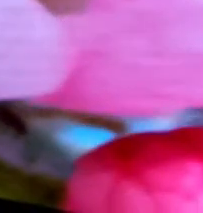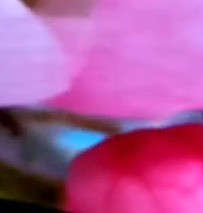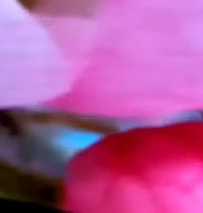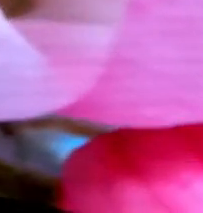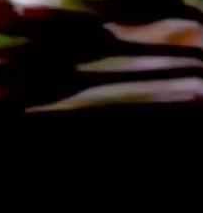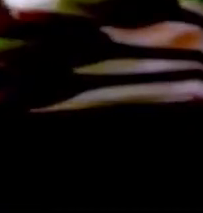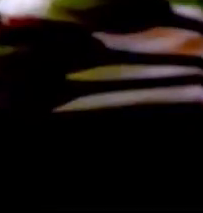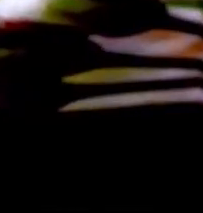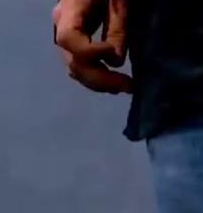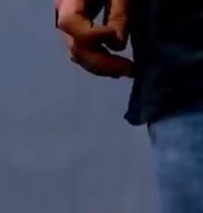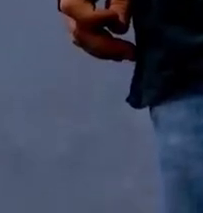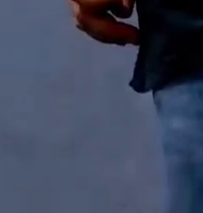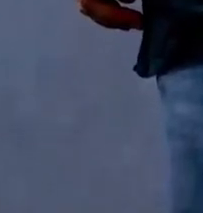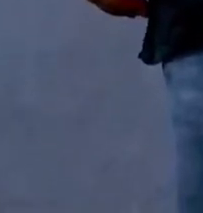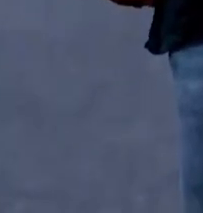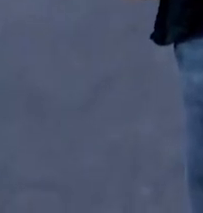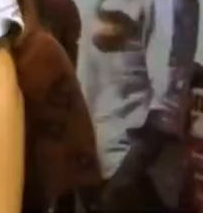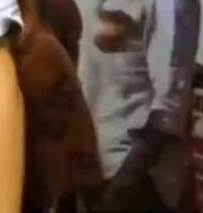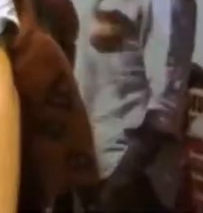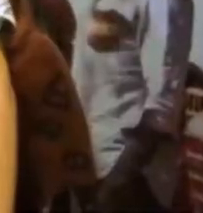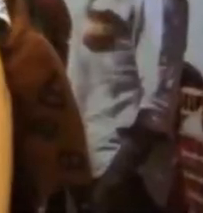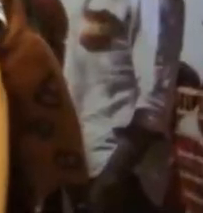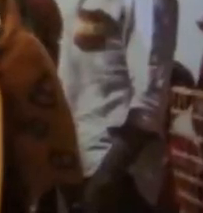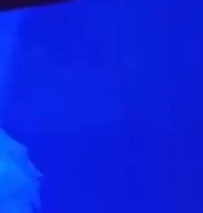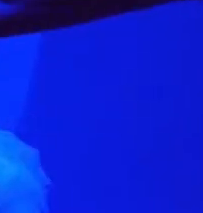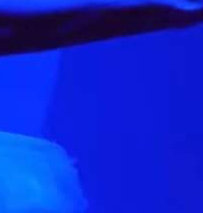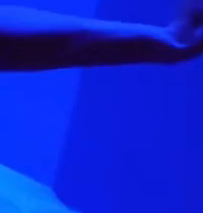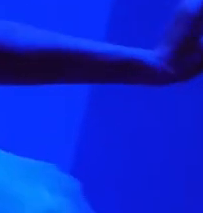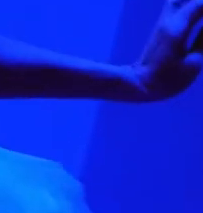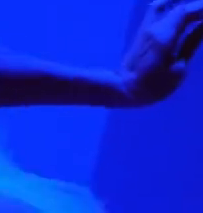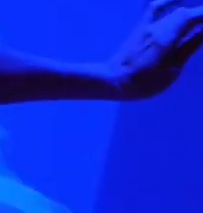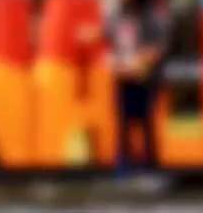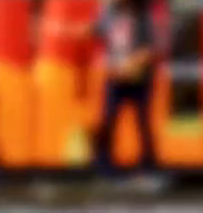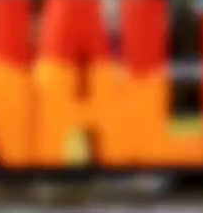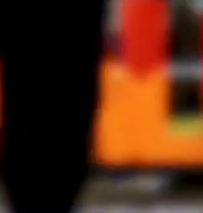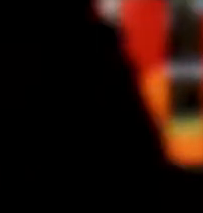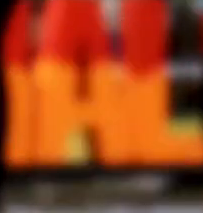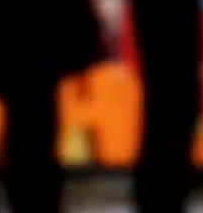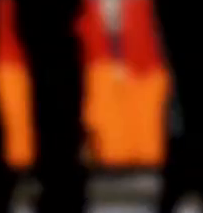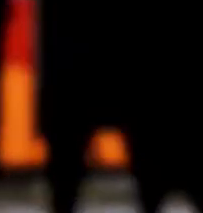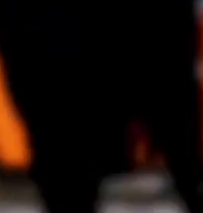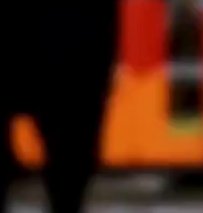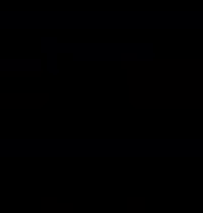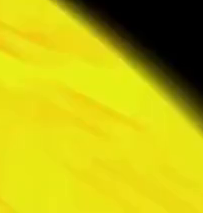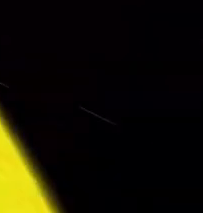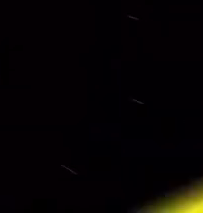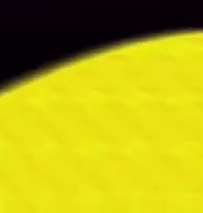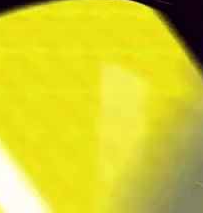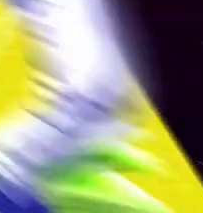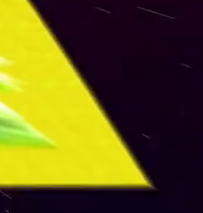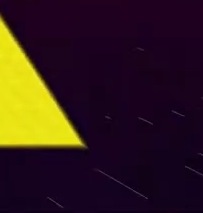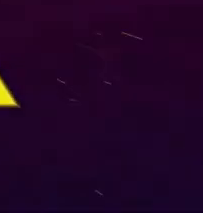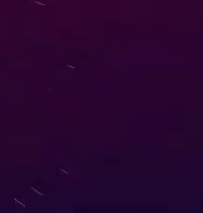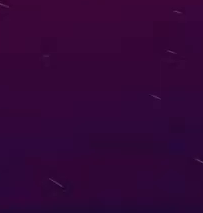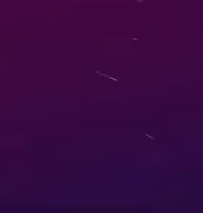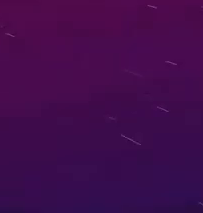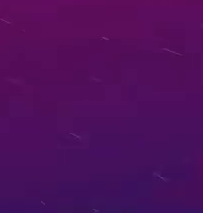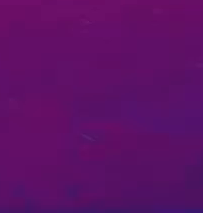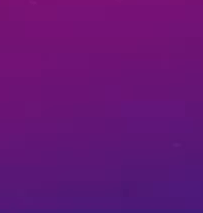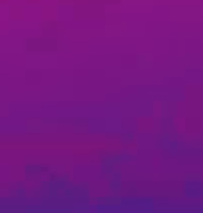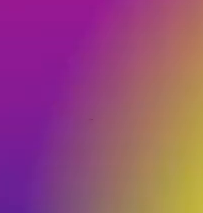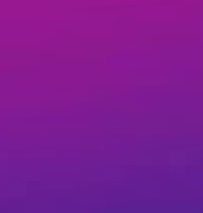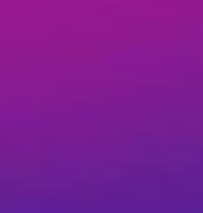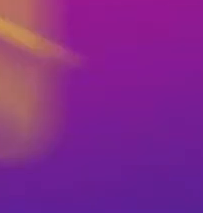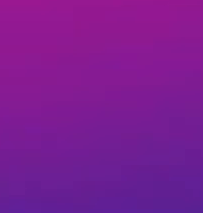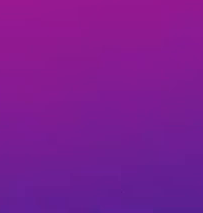a edição especial de 40 anos da Bienal viu irá forçar Suas Emoções Bienal do Livro